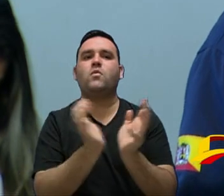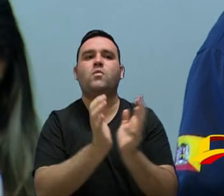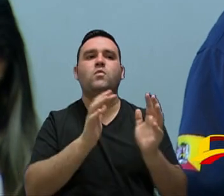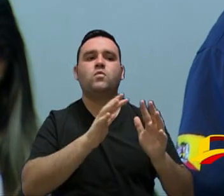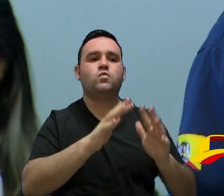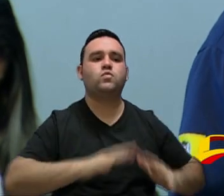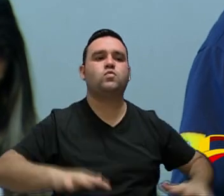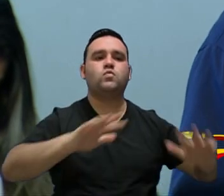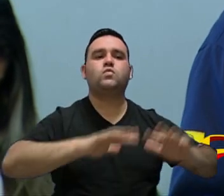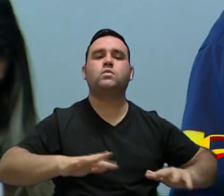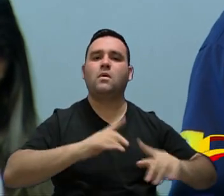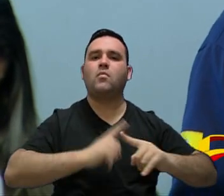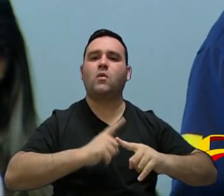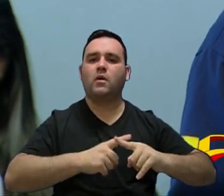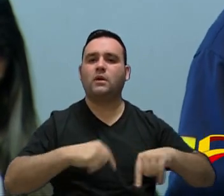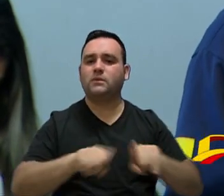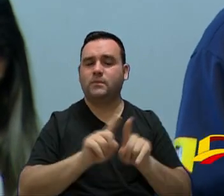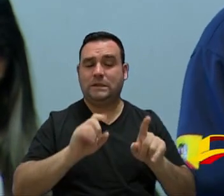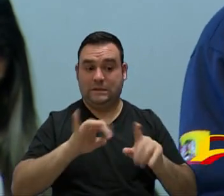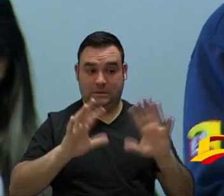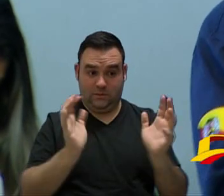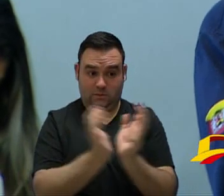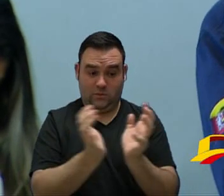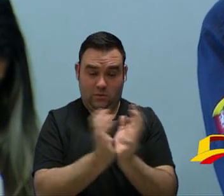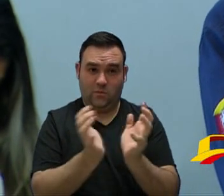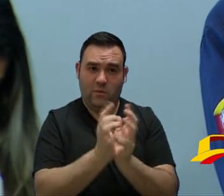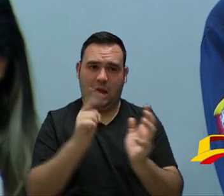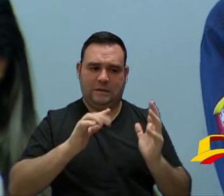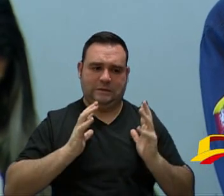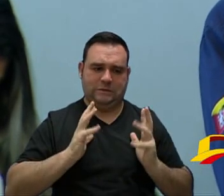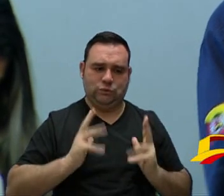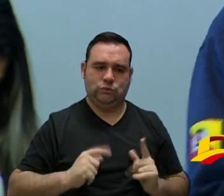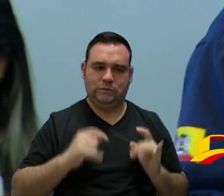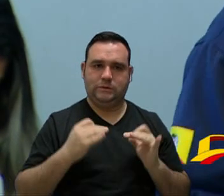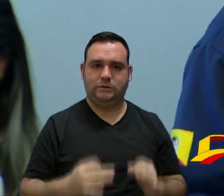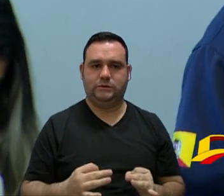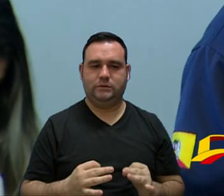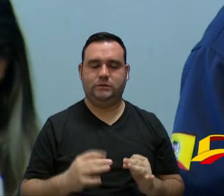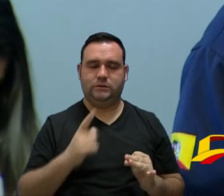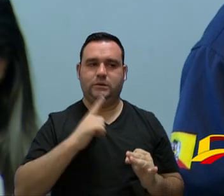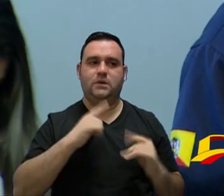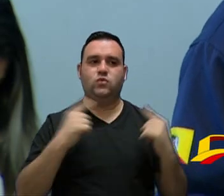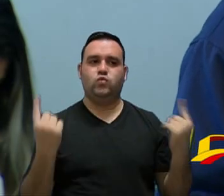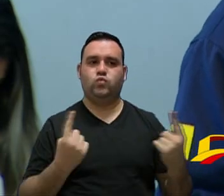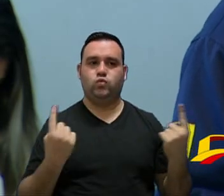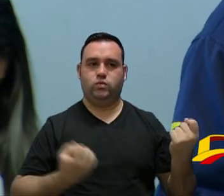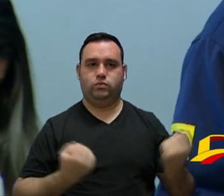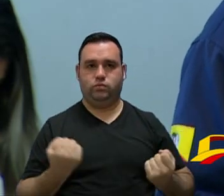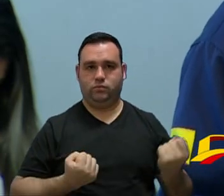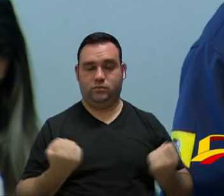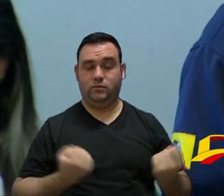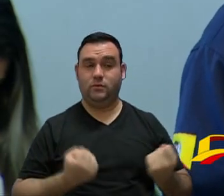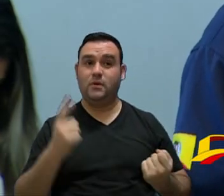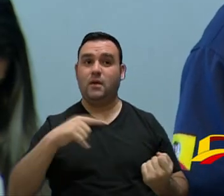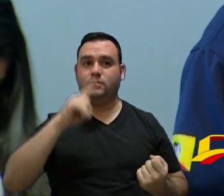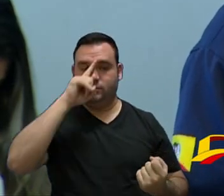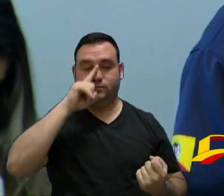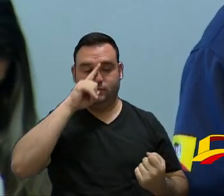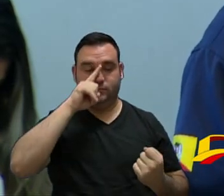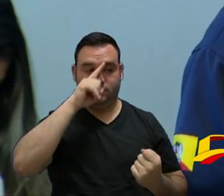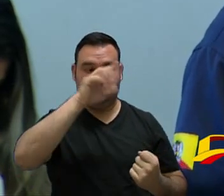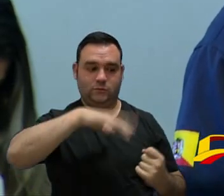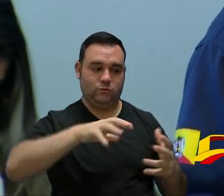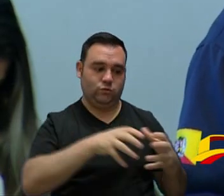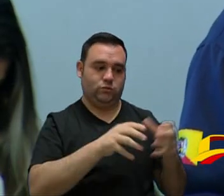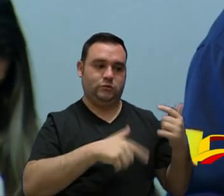porque se a própria equipe tivesse fazendo a limpeza da ambulância é um risco